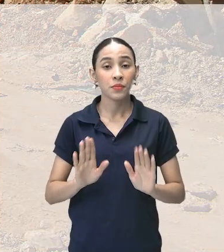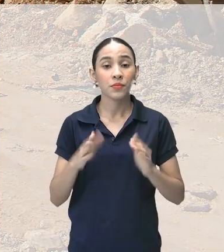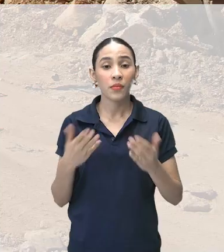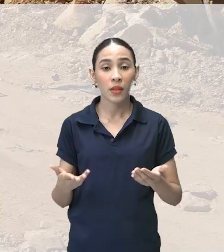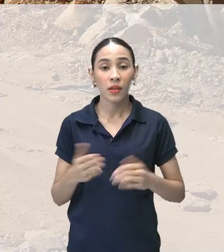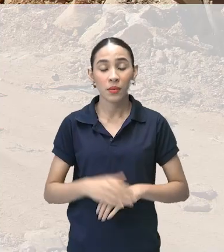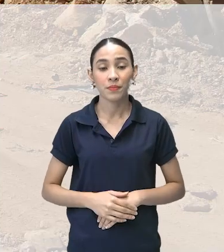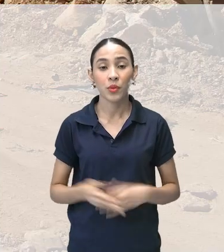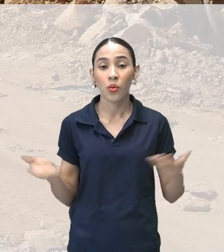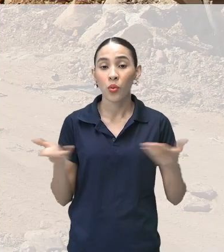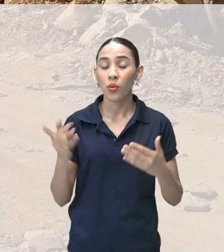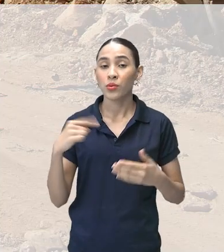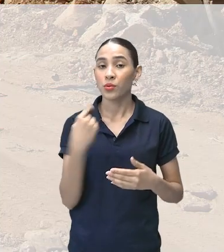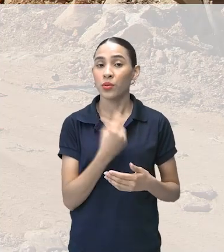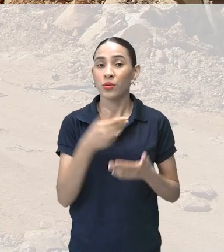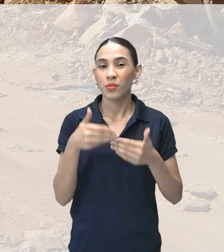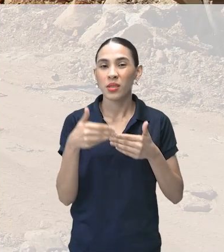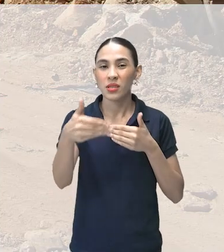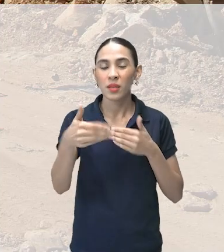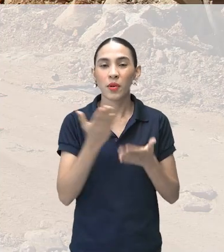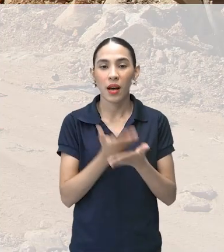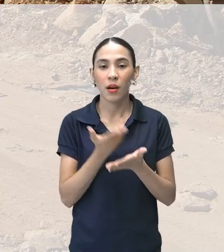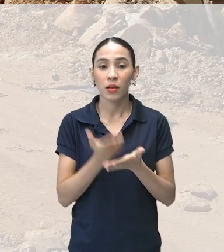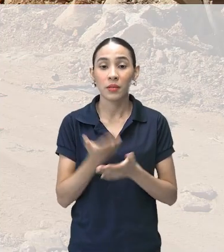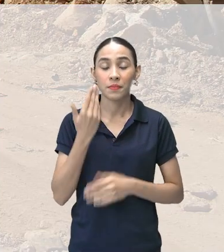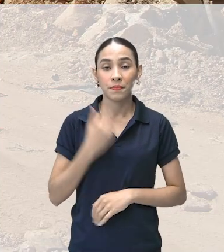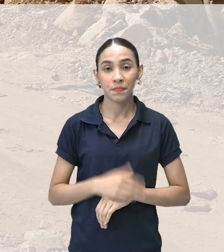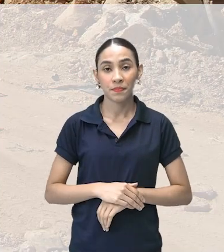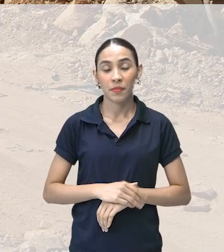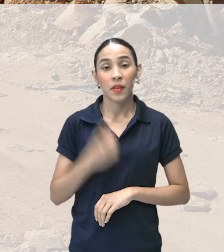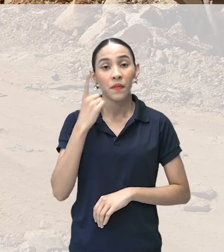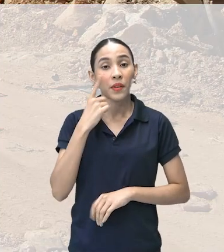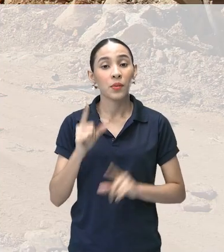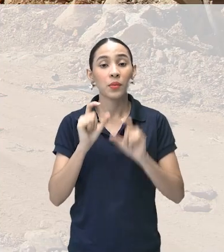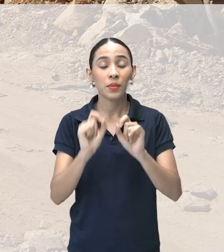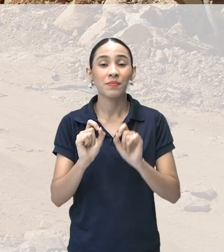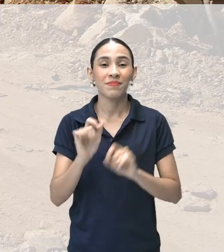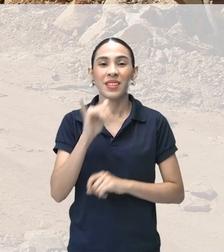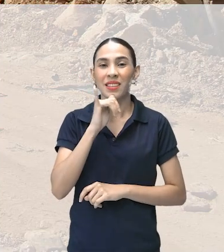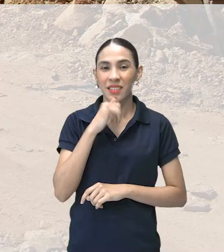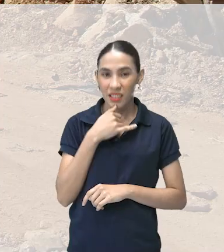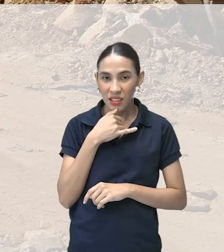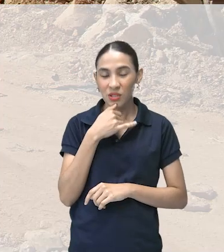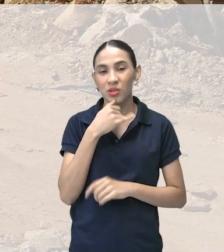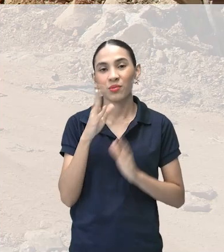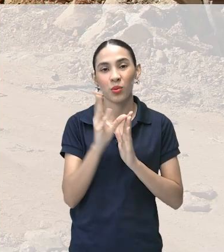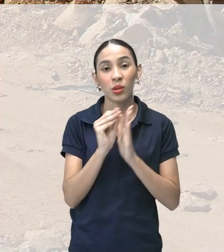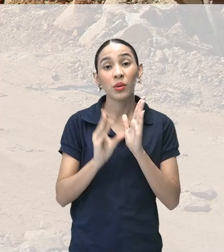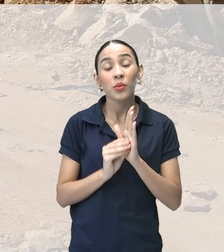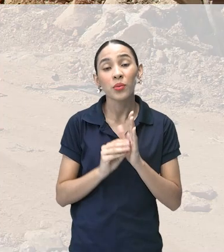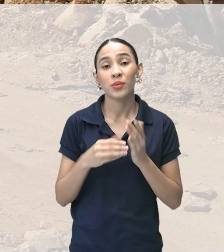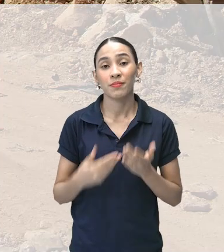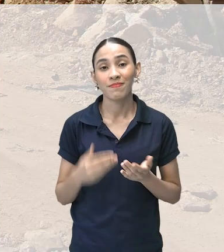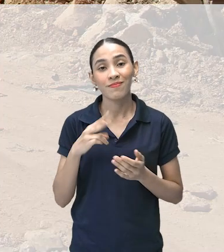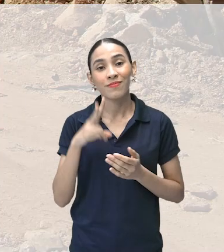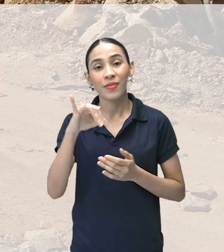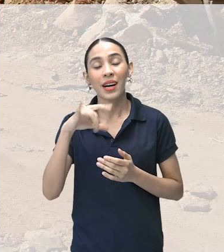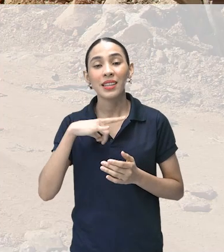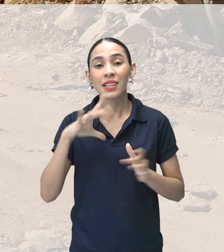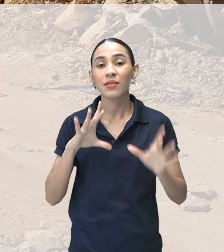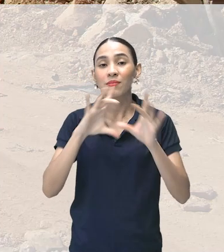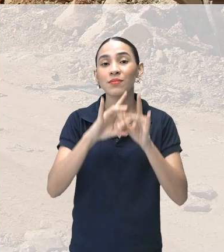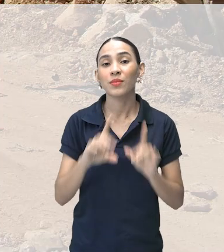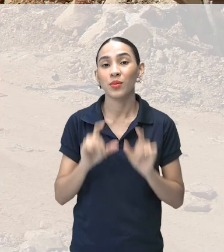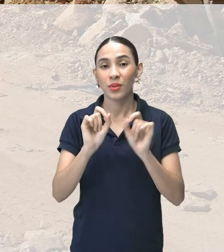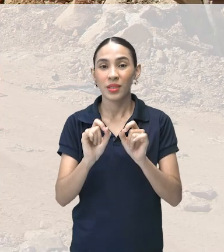Então, gente, hoje nós iniciaremos a nossa aula aí verificando, infelizmente, o conteúdo que vai estar